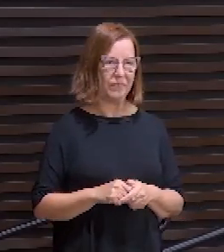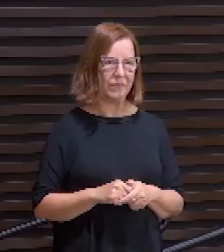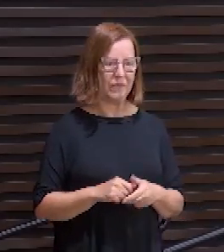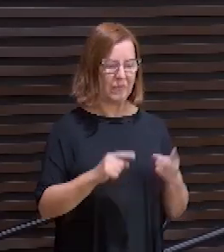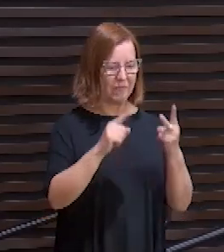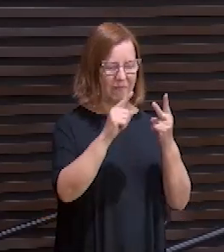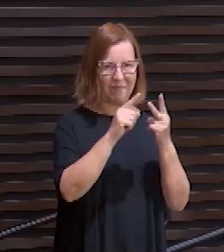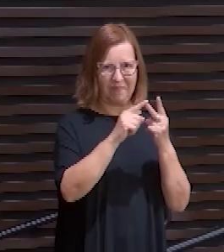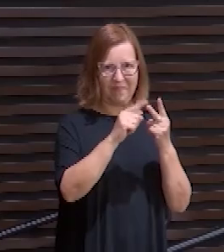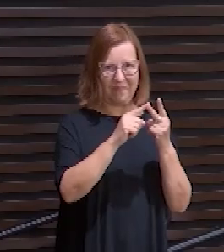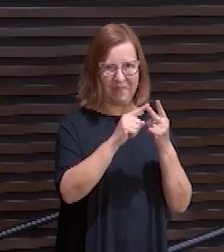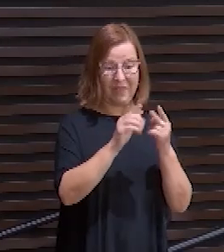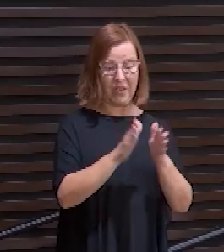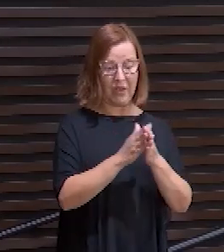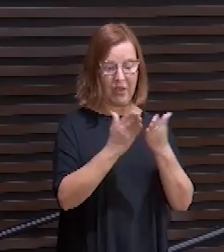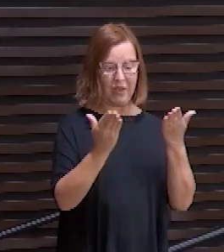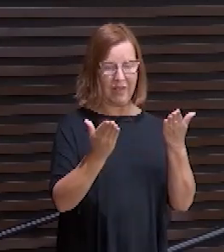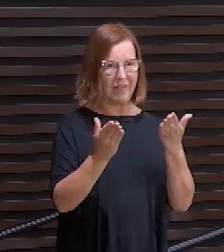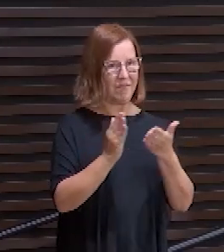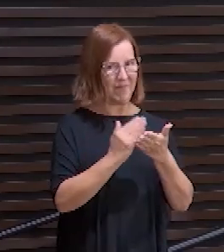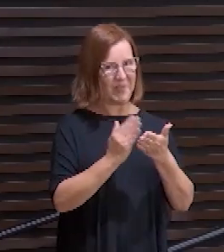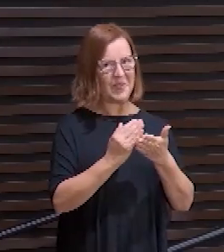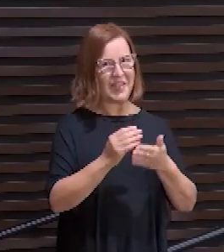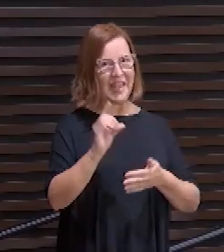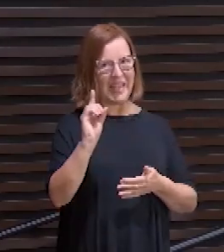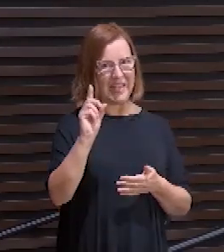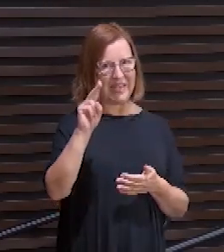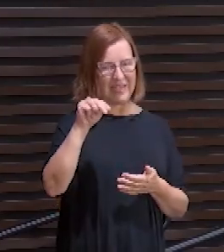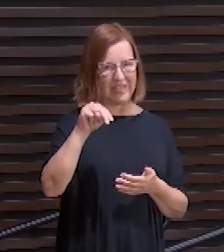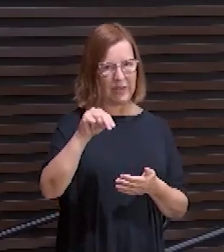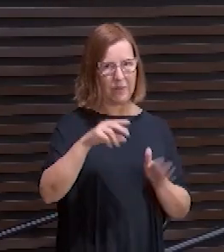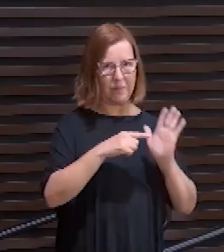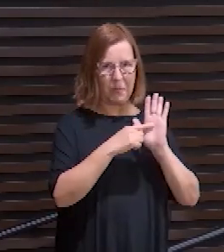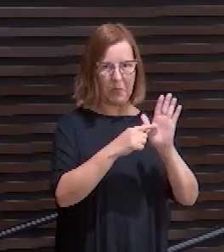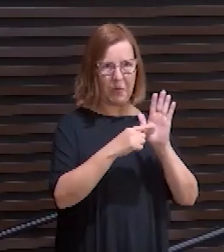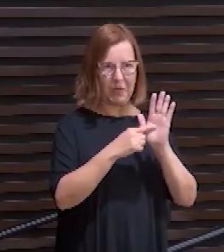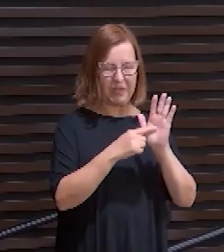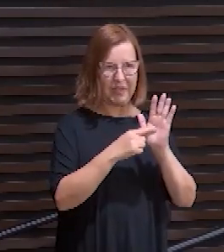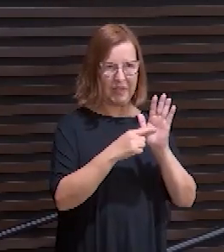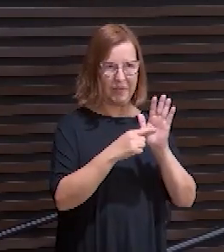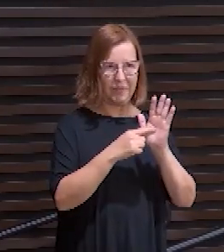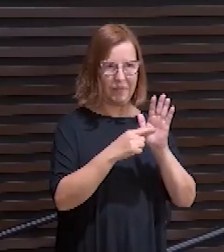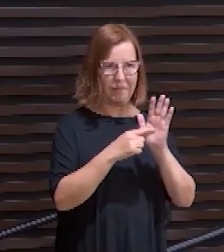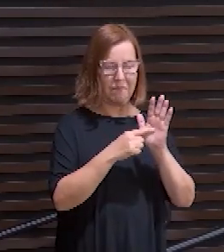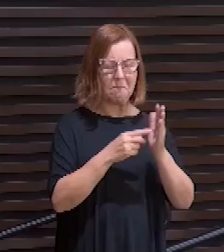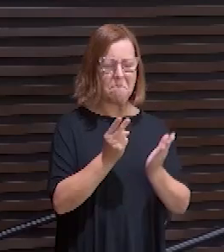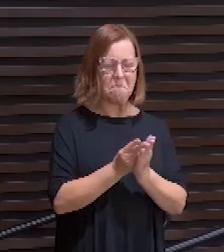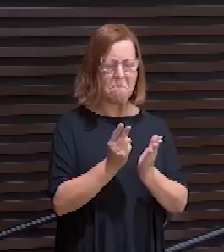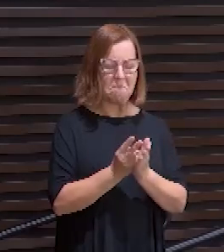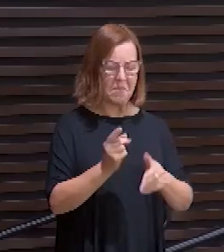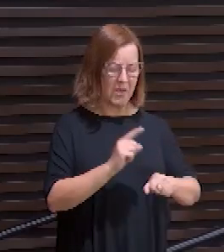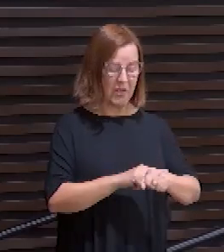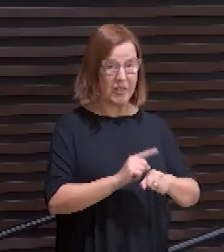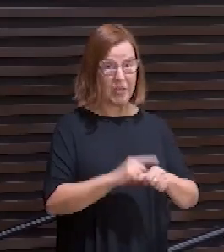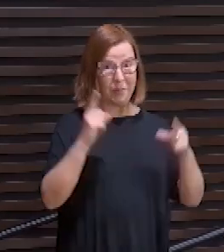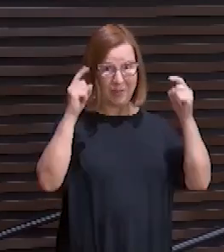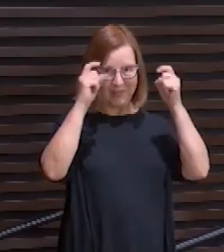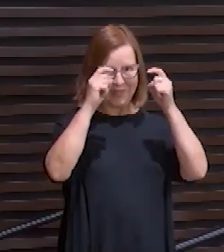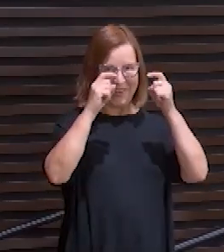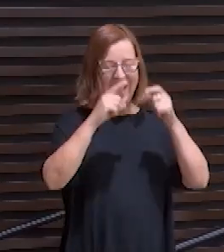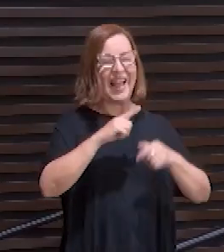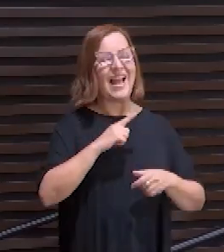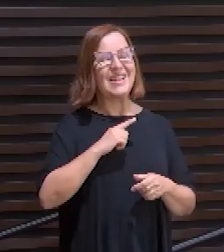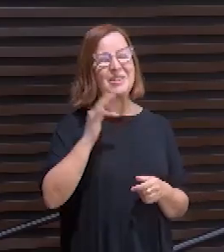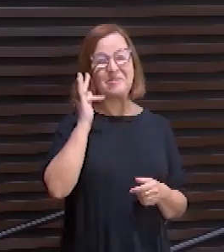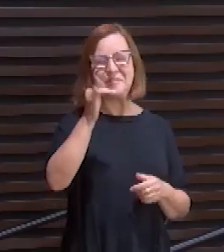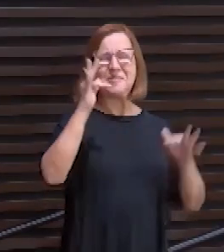Segundo, o livro de Daniel demonstra que, não obstante este tempo difícil, há um futuro